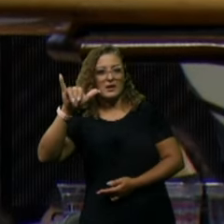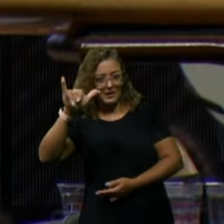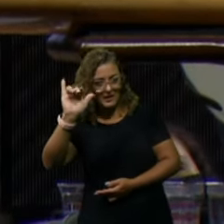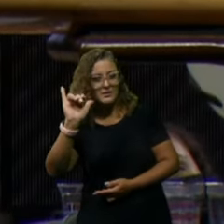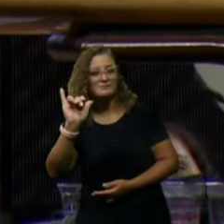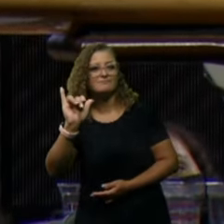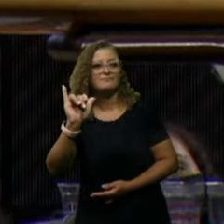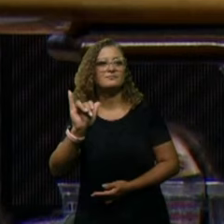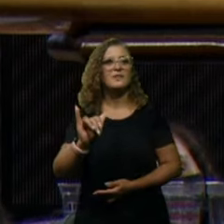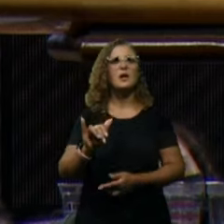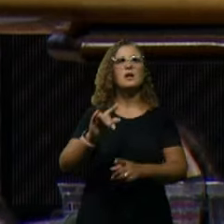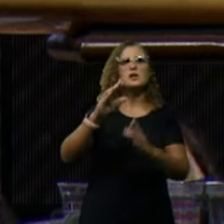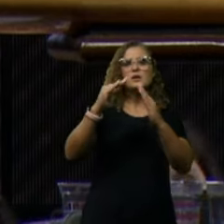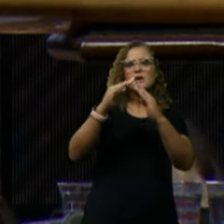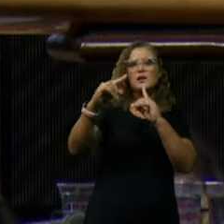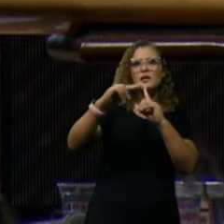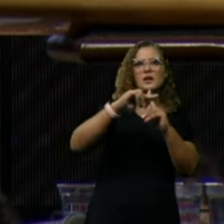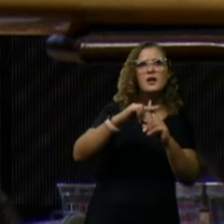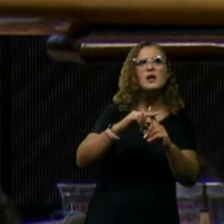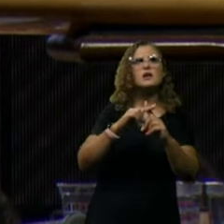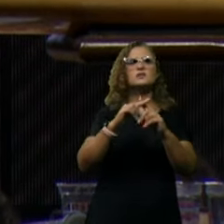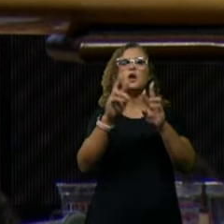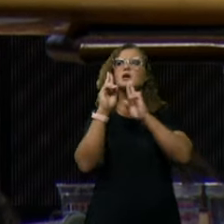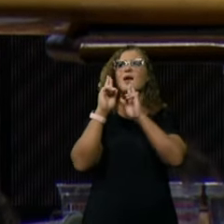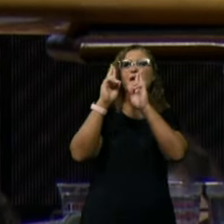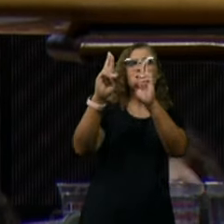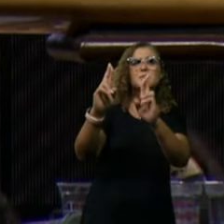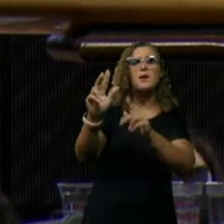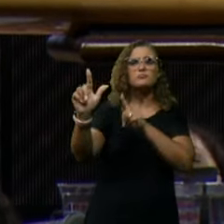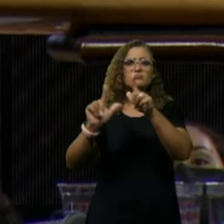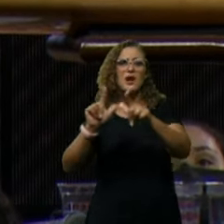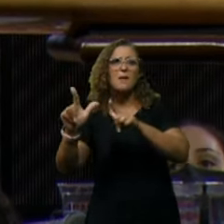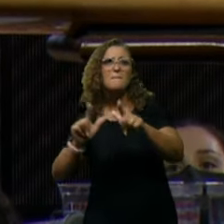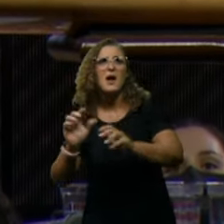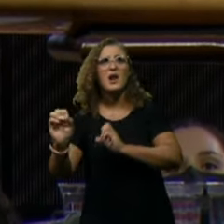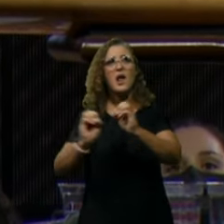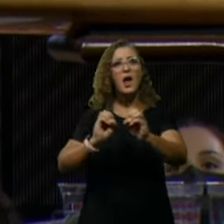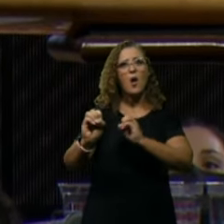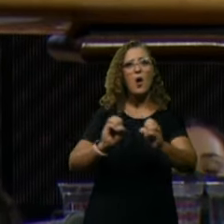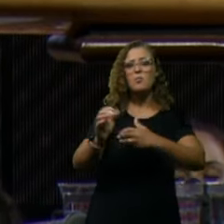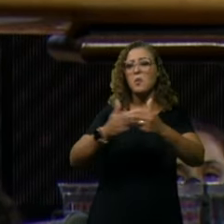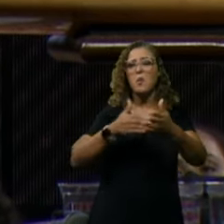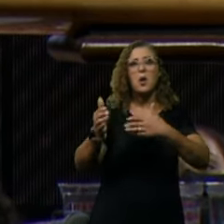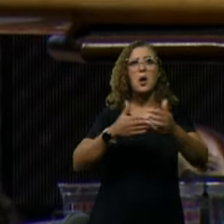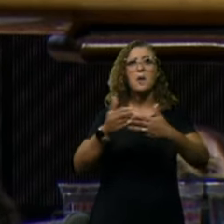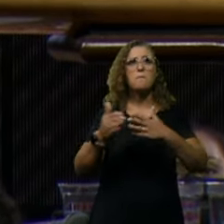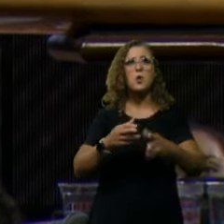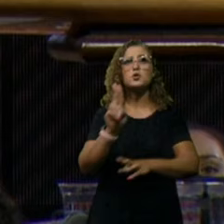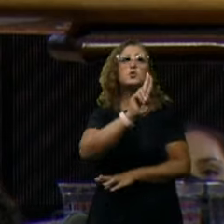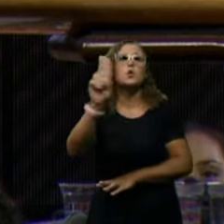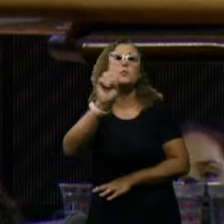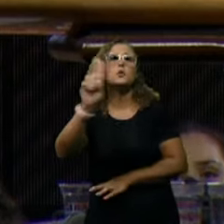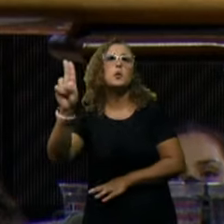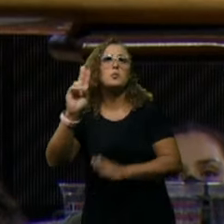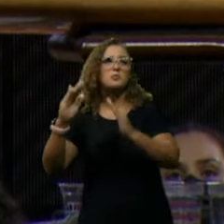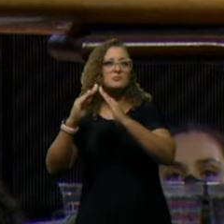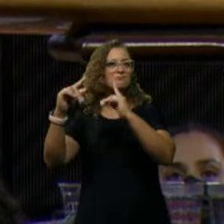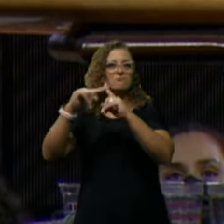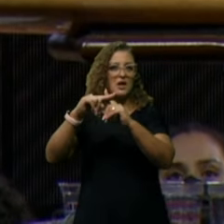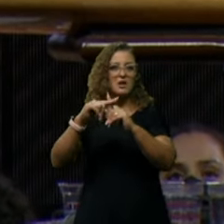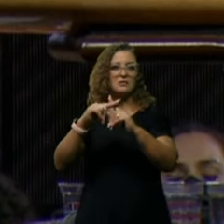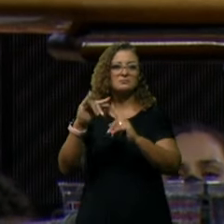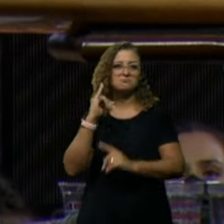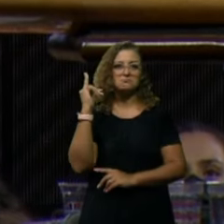a honra e respeito o trabalho independente da denominação sim ou não sim ou não sim ou não